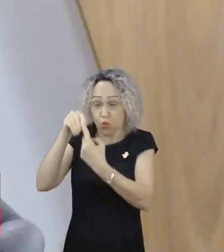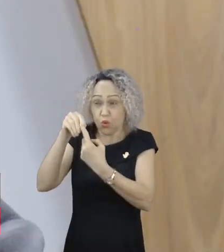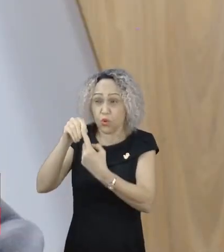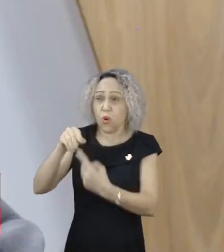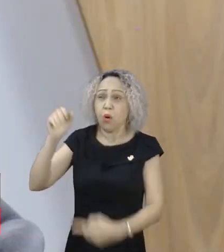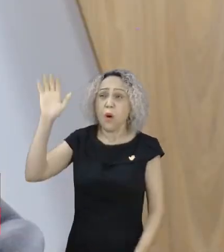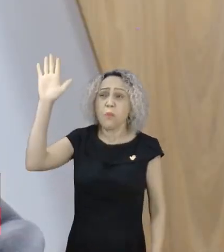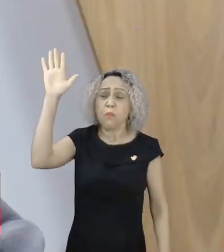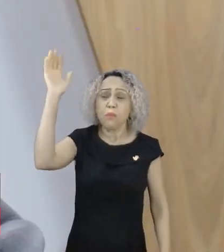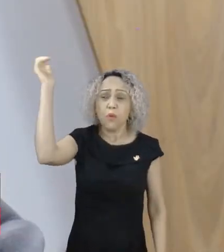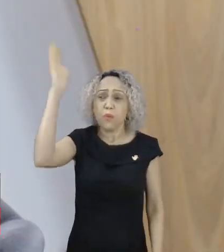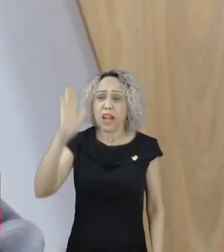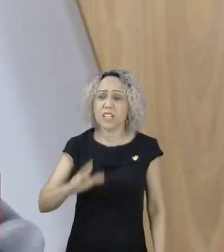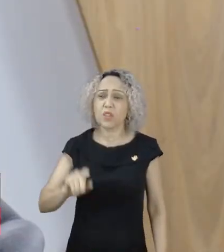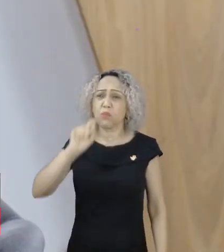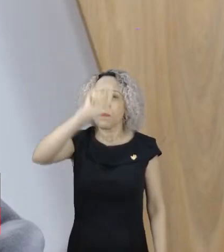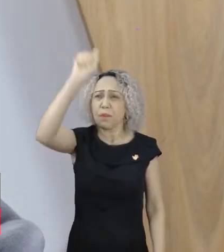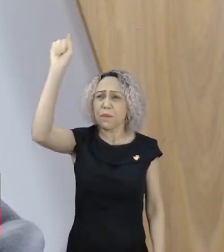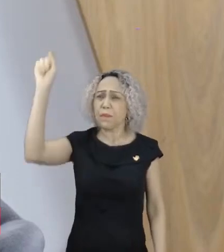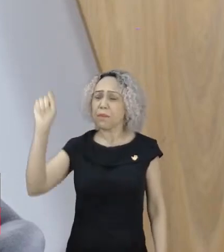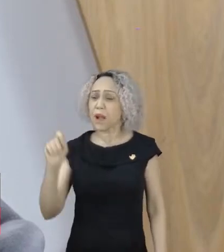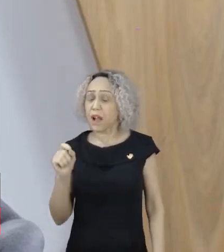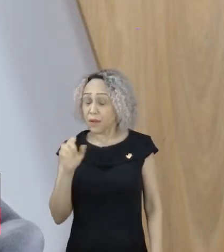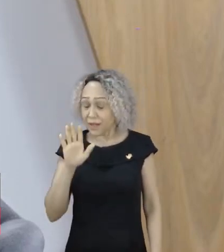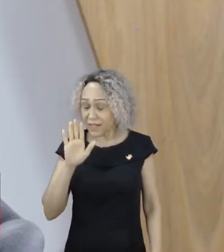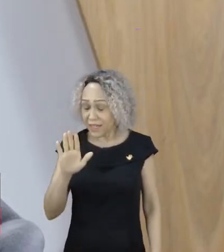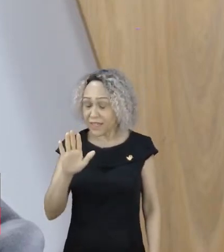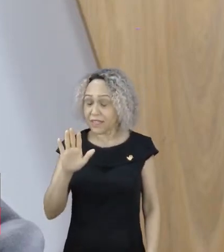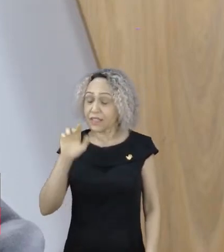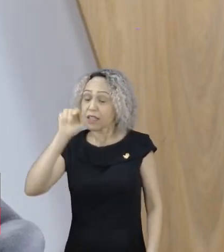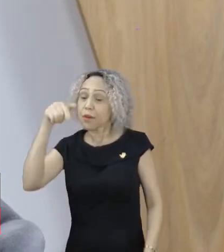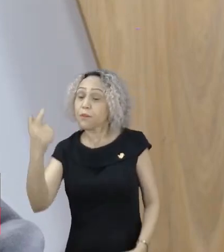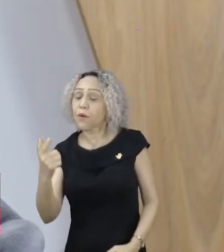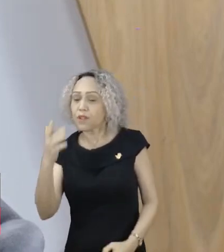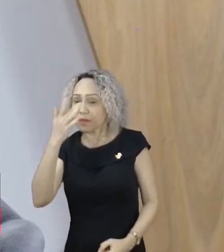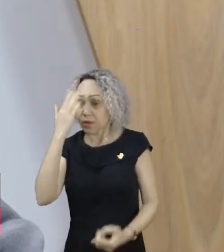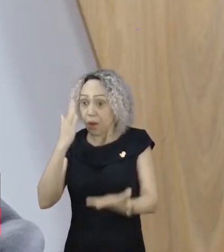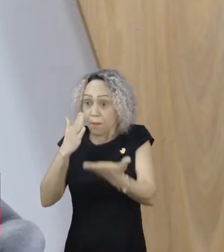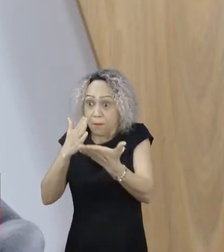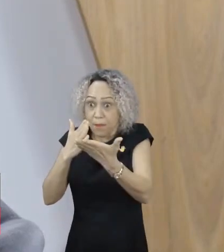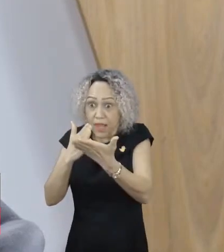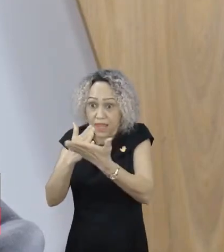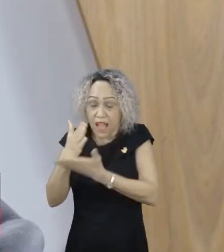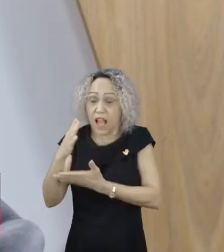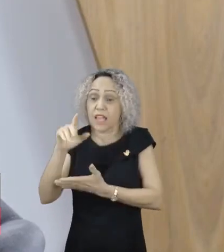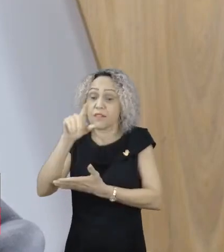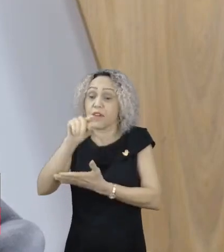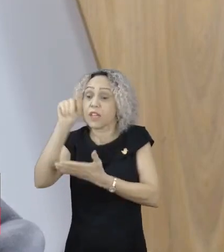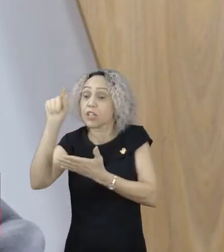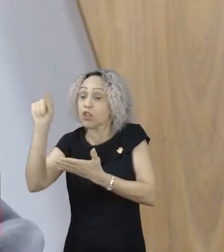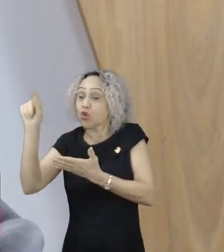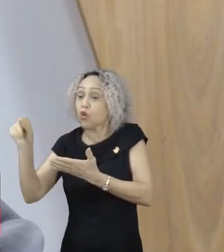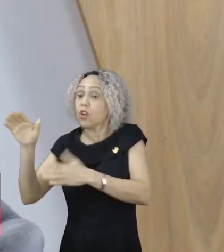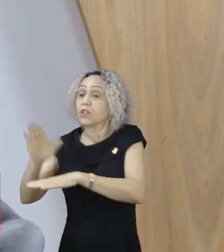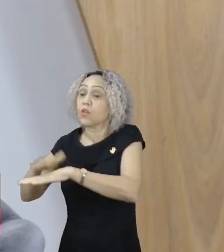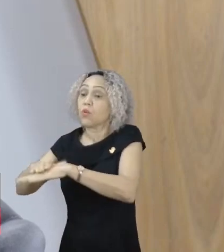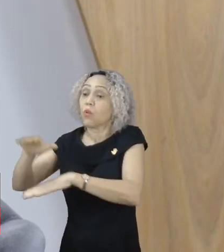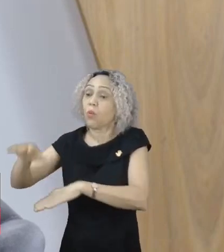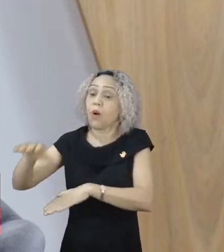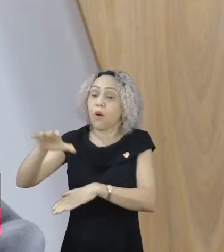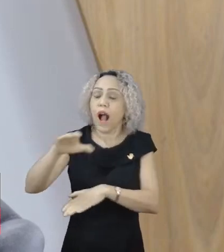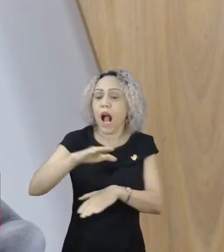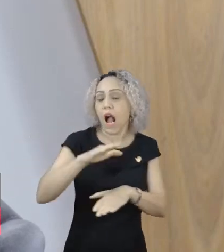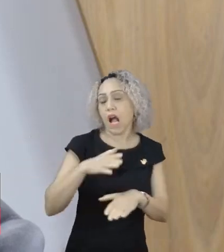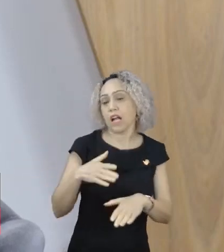Temer e Bolsonaro praticamente não houve nenhum concurso. Né? Ou se existia era basicamente só para as áreas policiais. No caso Bolsonaro,